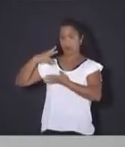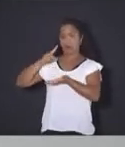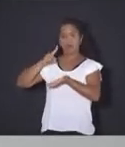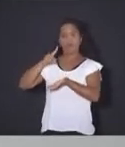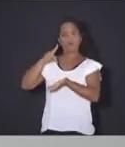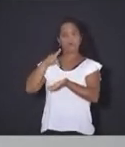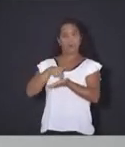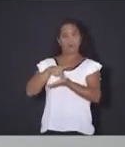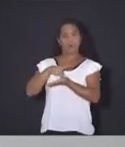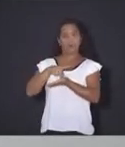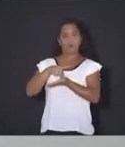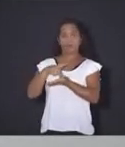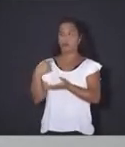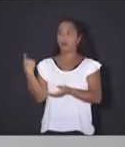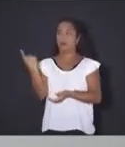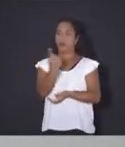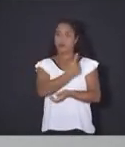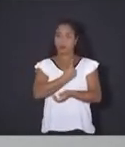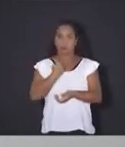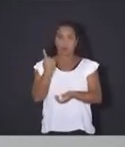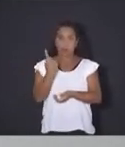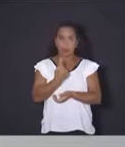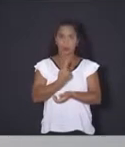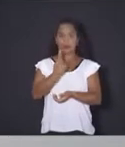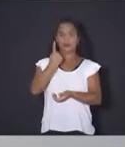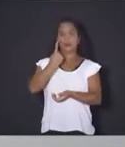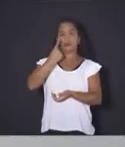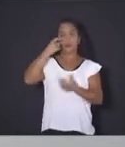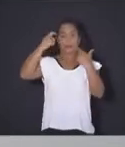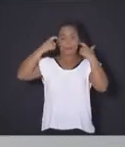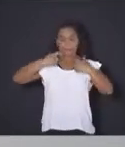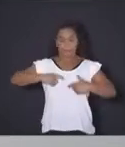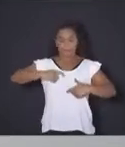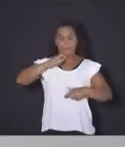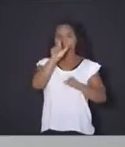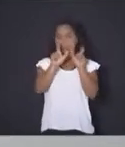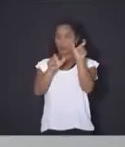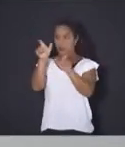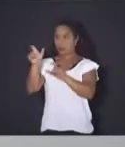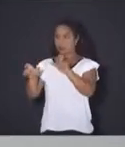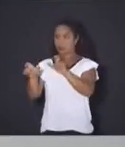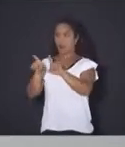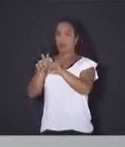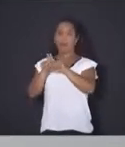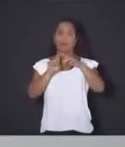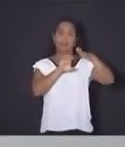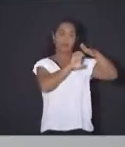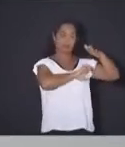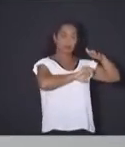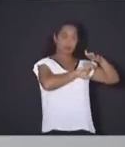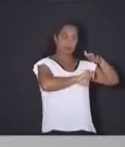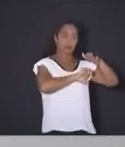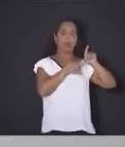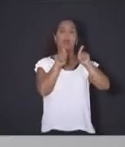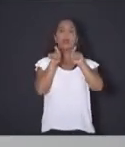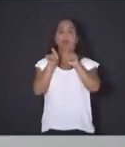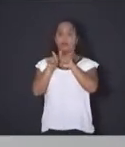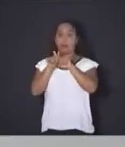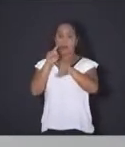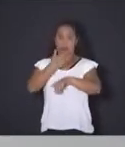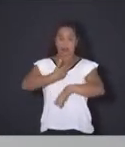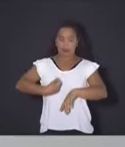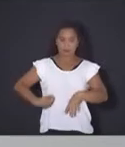como para as empresas como para os estados isso não é verdade